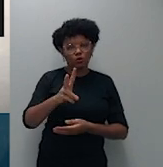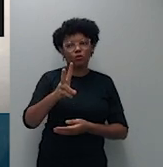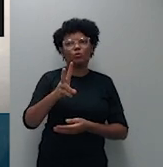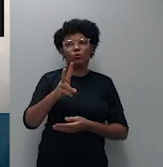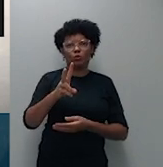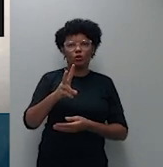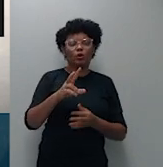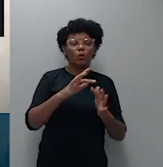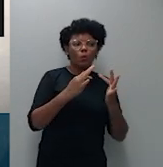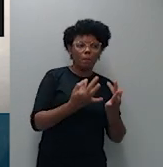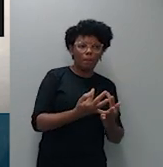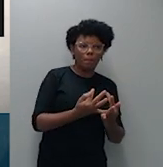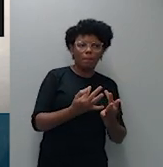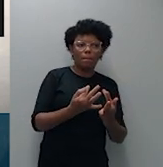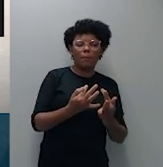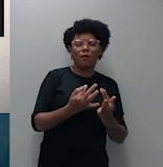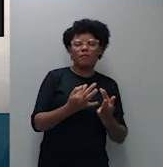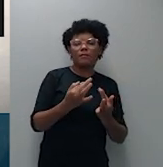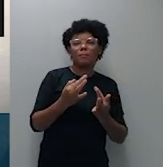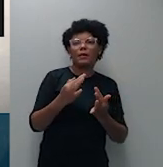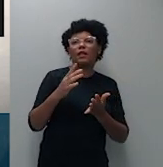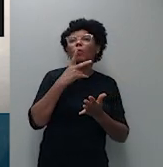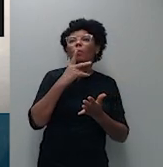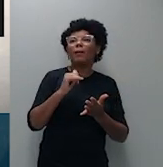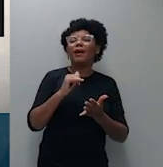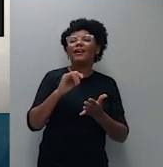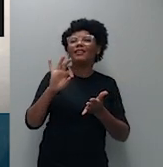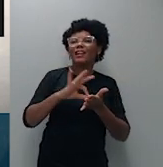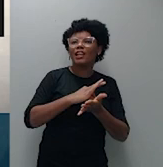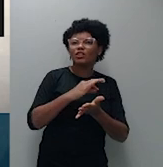cuidado do país está ao